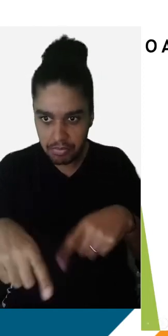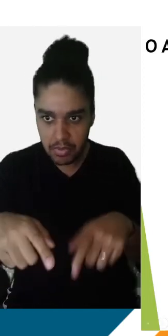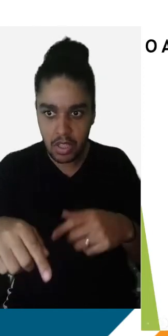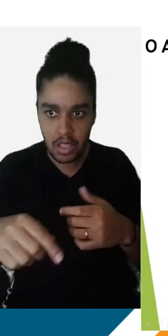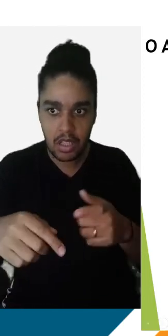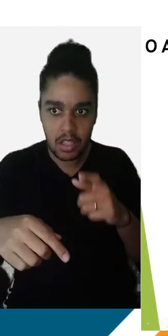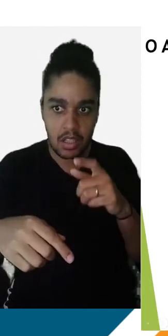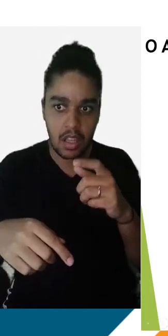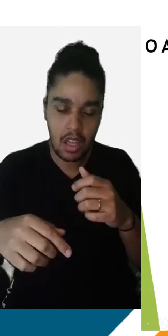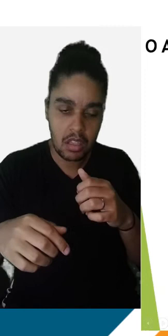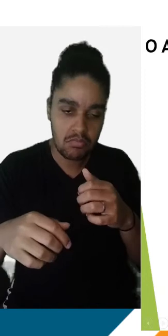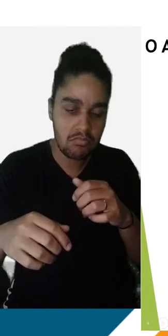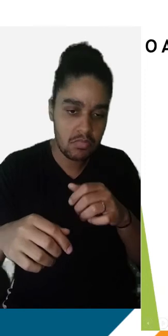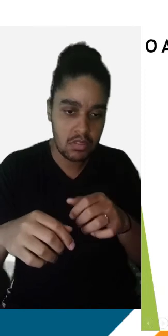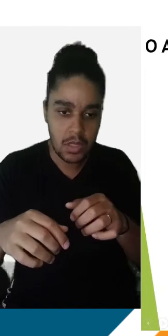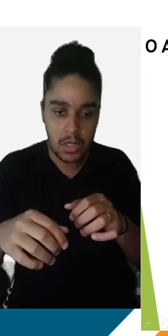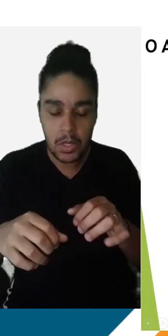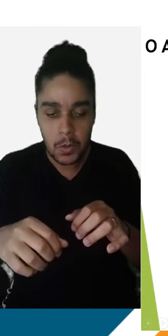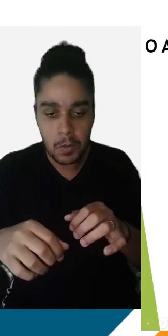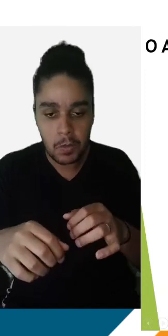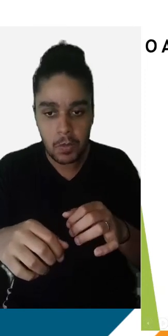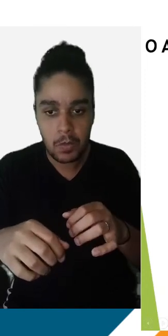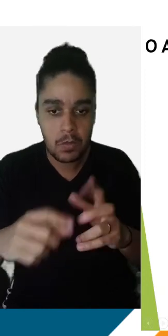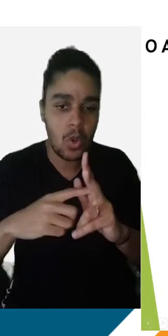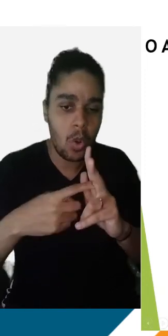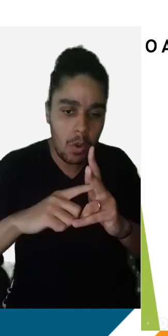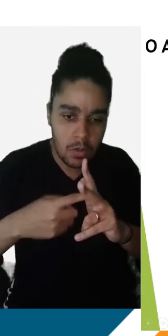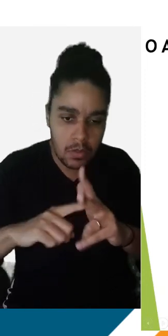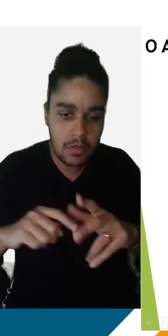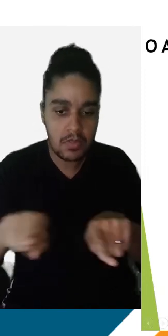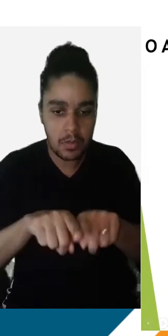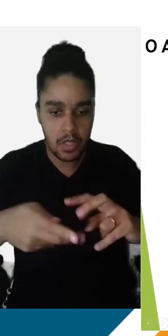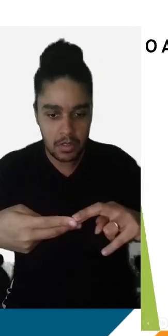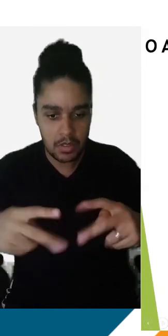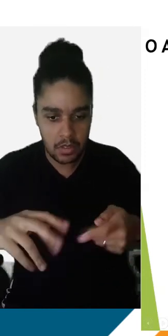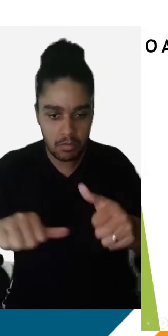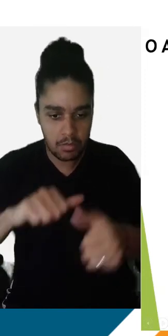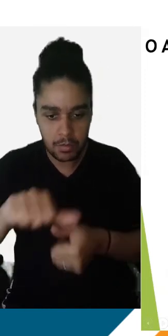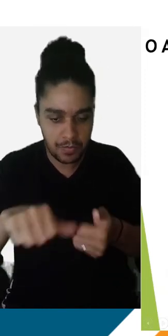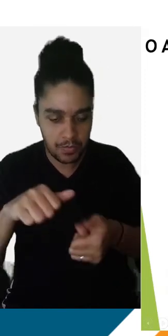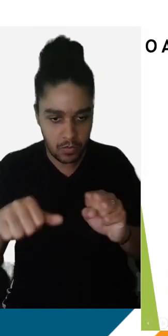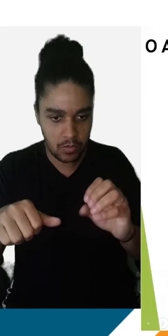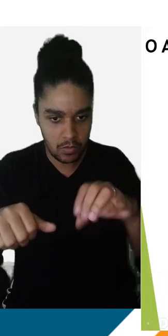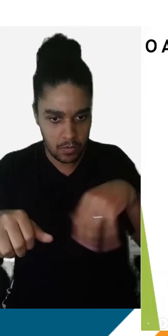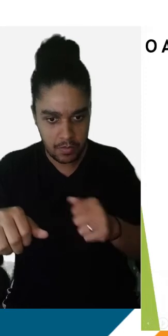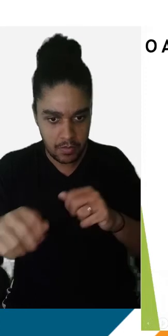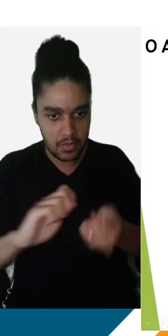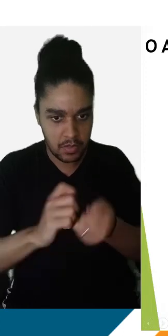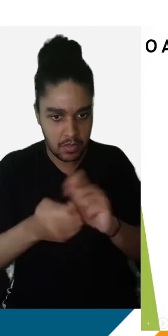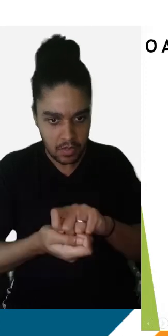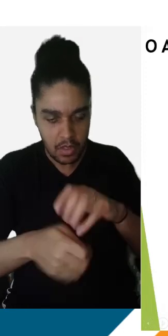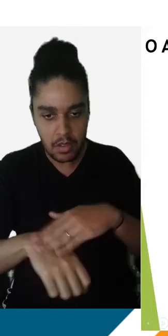né, promovendo aí a correção do solo do Centro-Oeste, promovendo também a transgenia da semente da soja, fazendo com que a soja